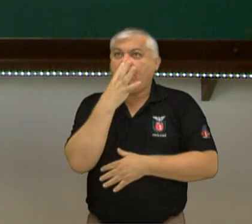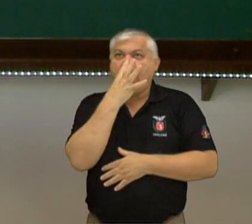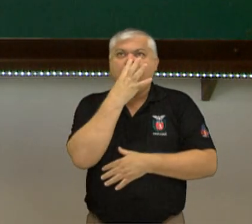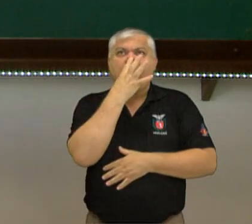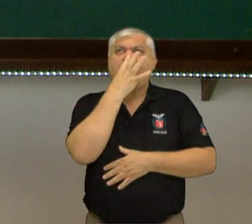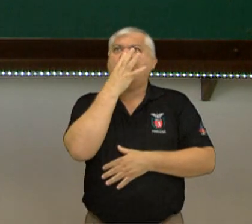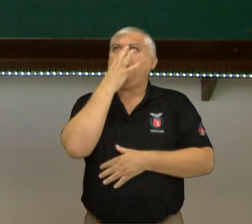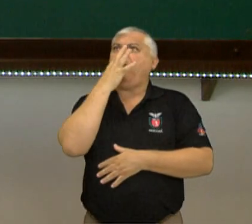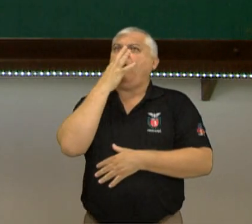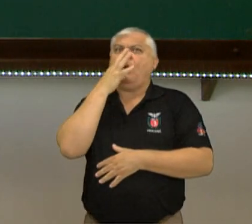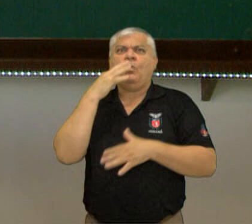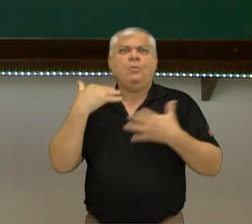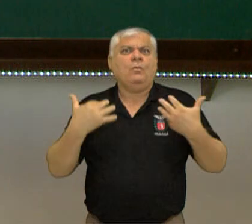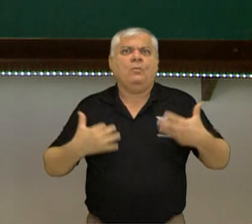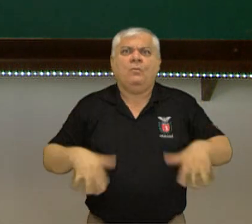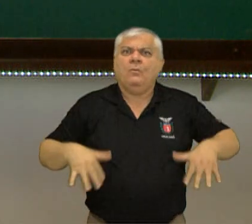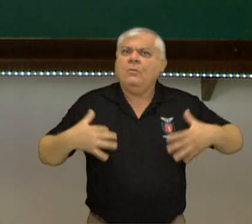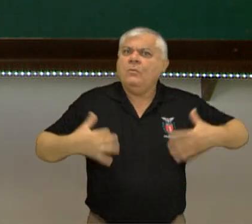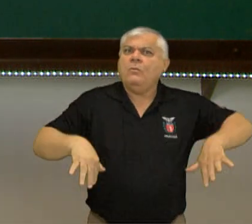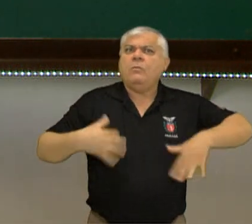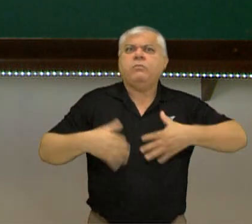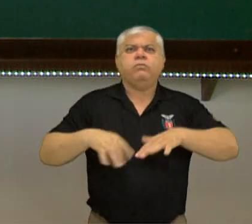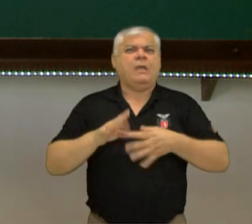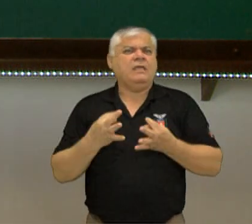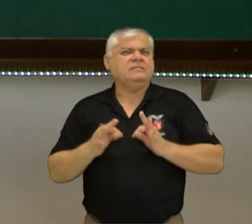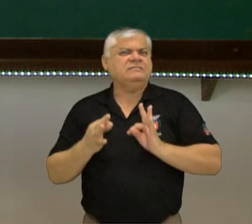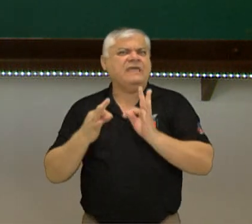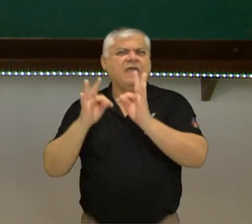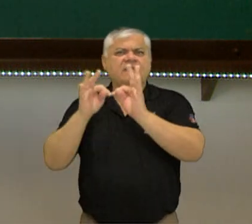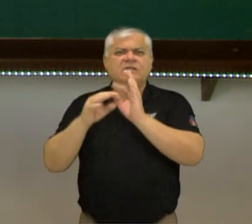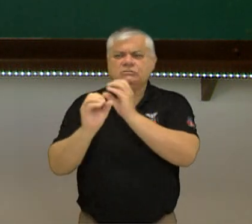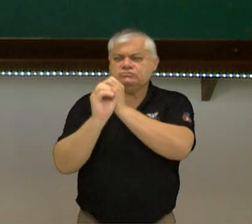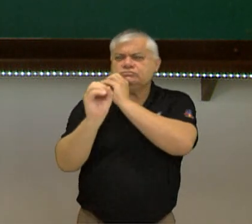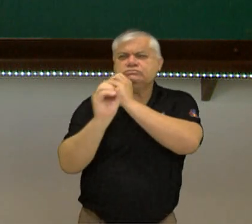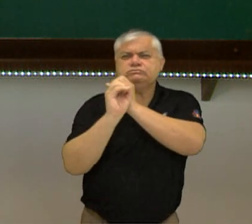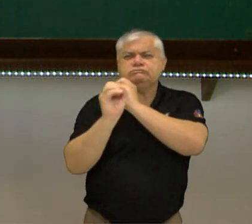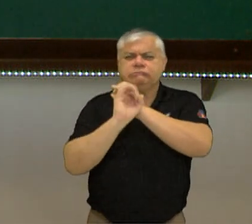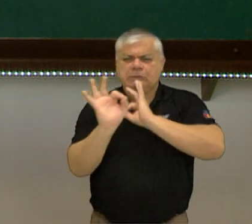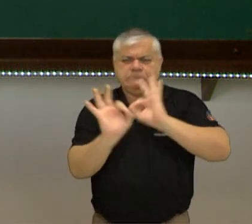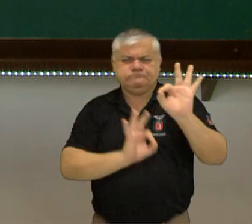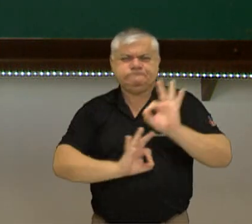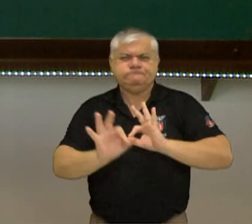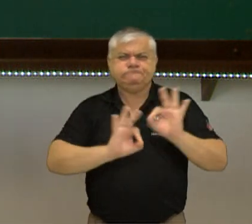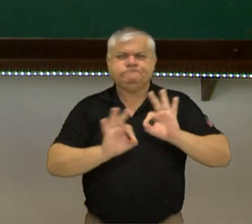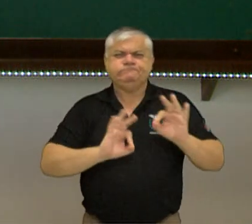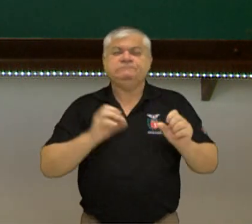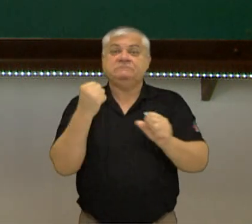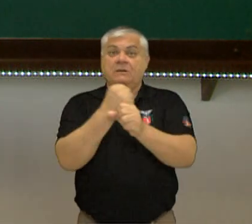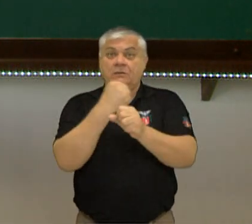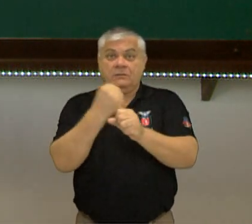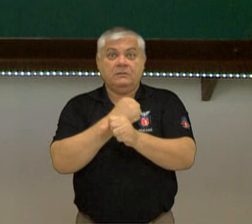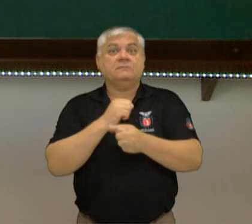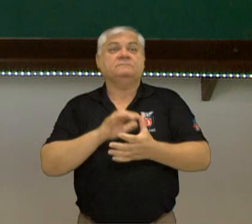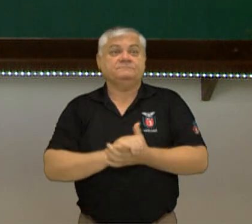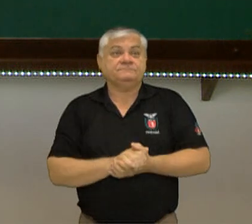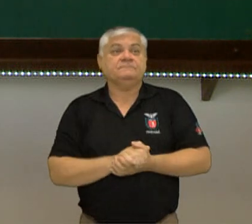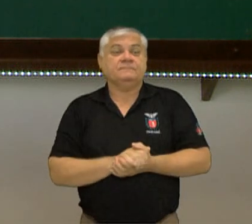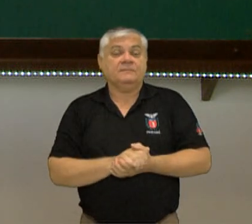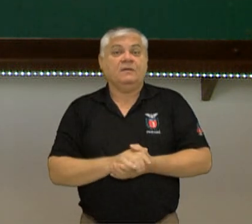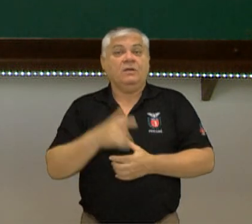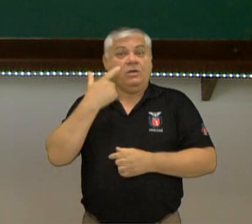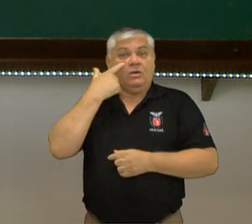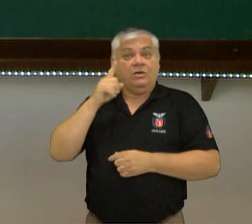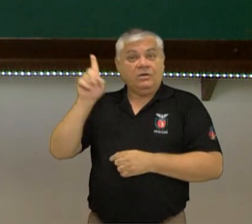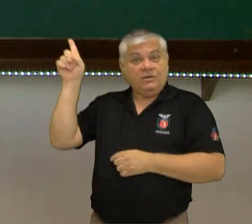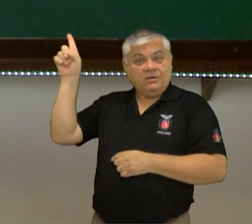grandiosidade, pela complexidade das técnicas de engenharia utilizada na construção dessas obras. Um dos